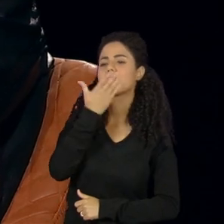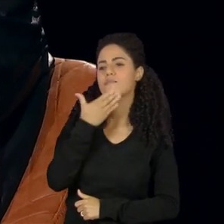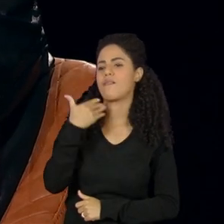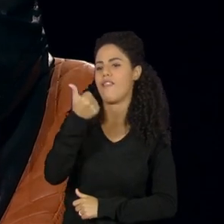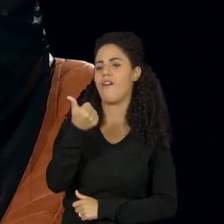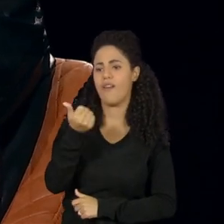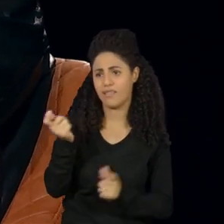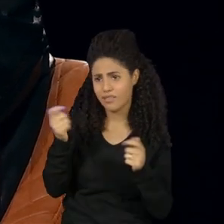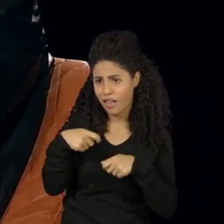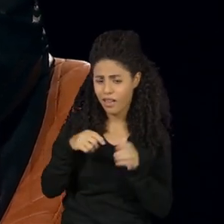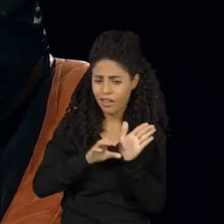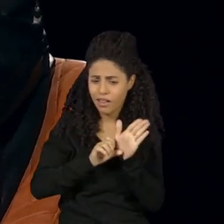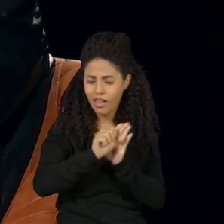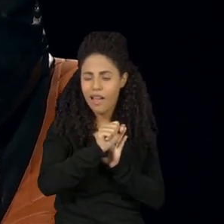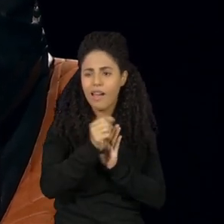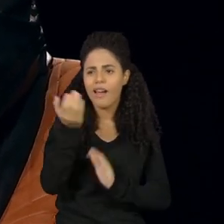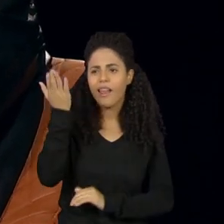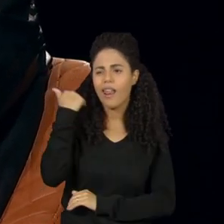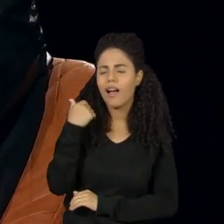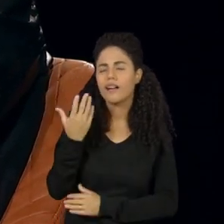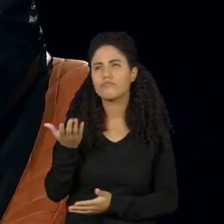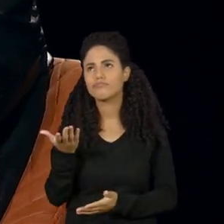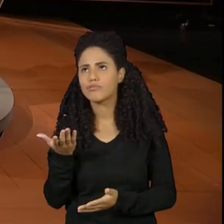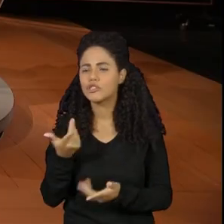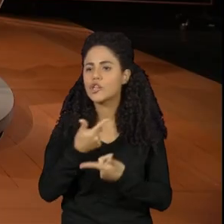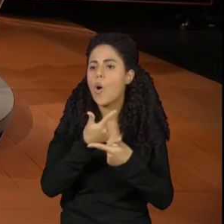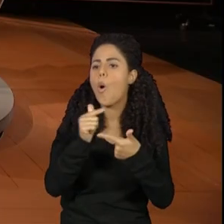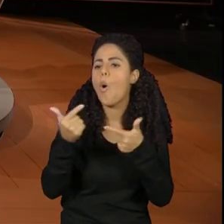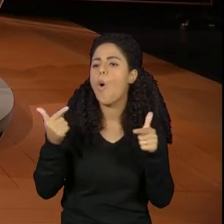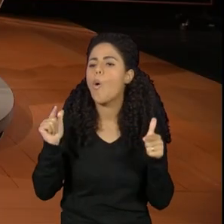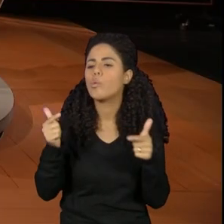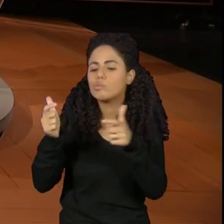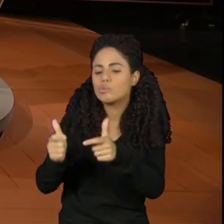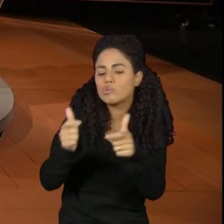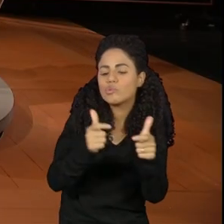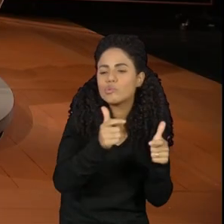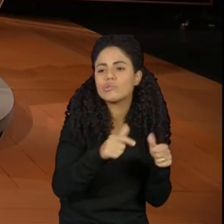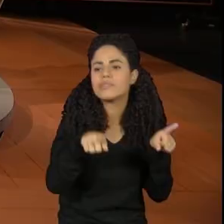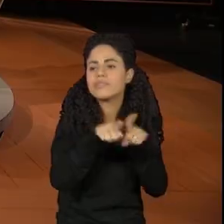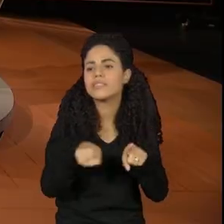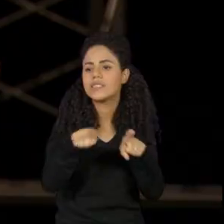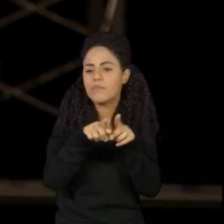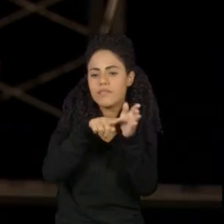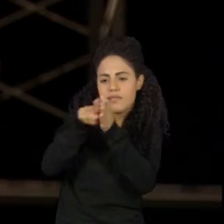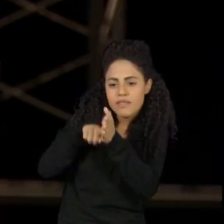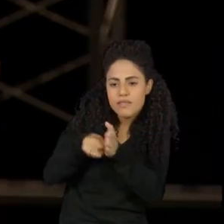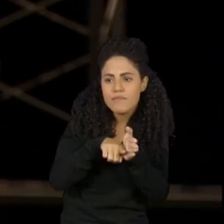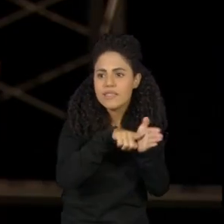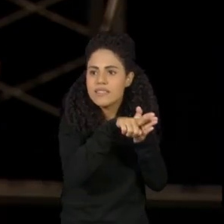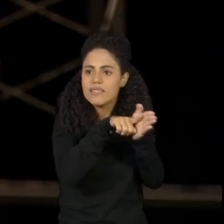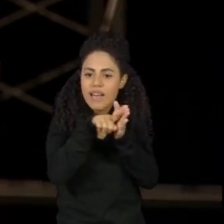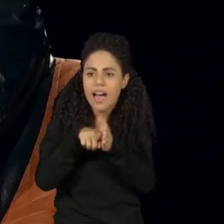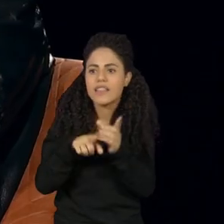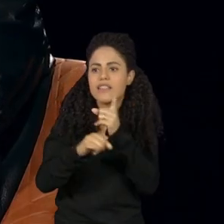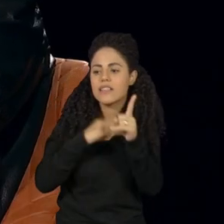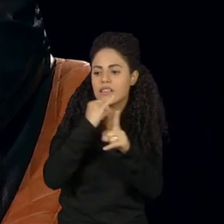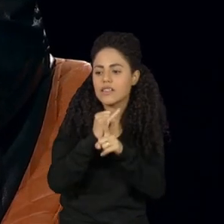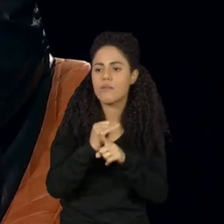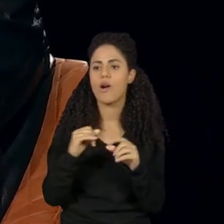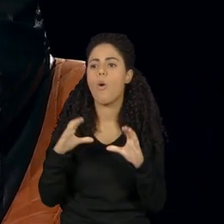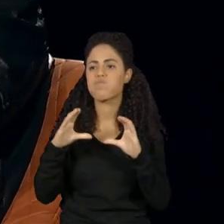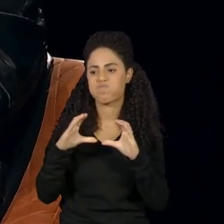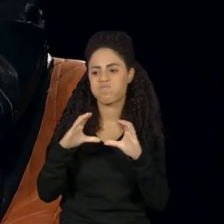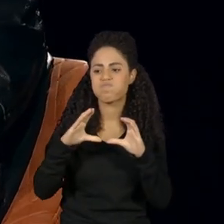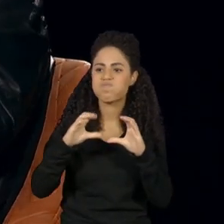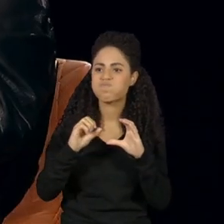Google. Mas naquela época a gente tinha o Delta Larousse, a Barça, Trópico. Né? Então eu adorava ler enciclopédia,